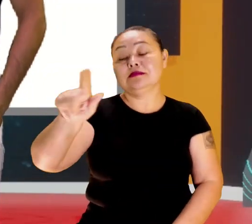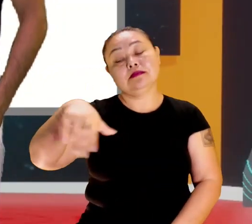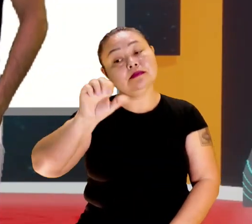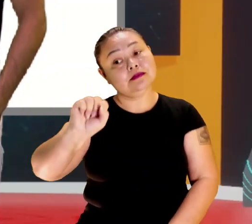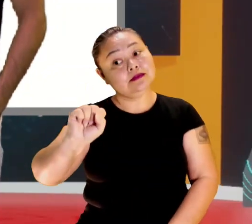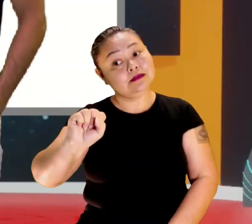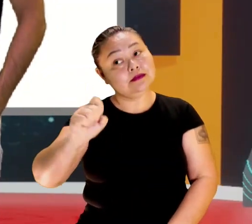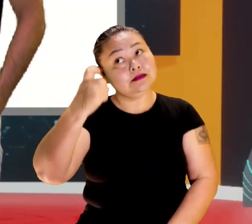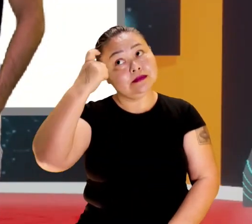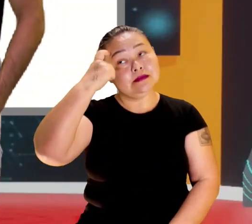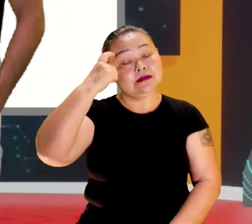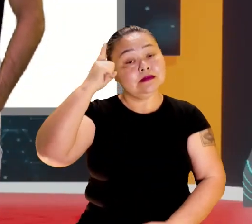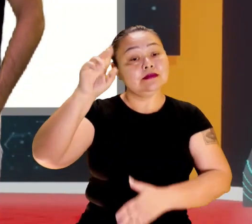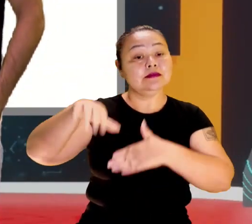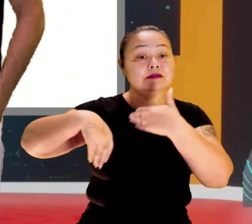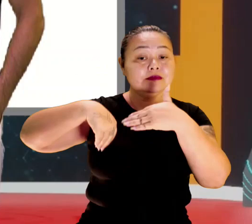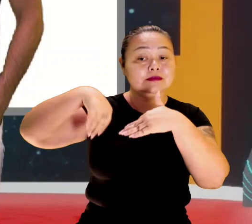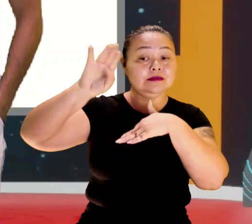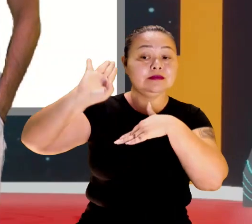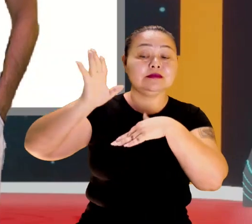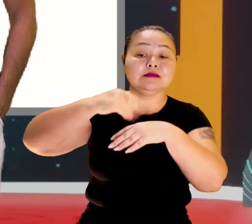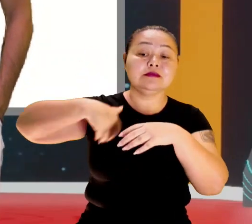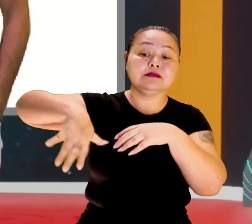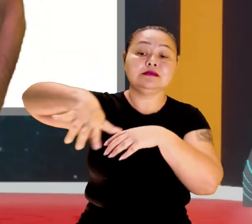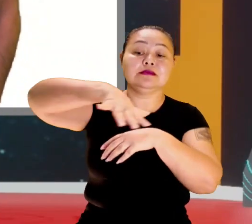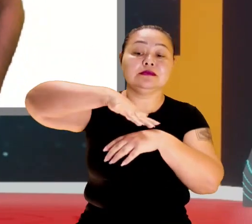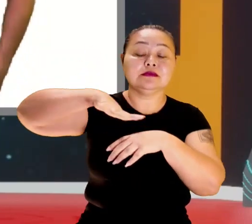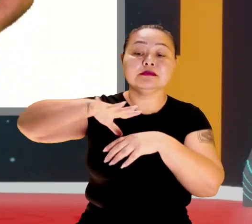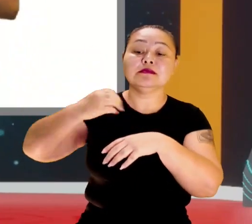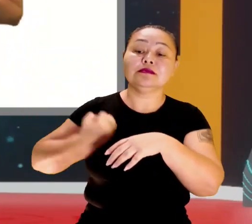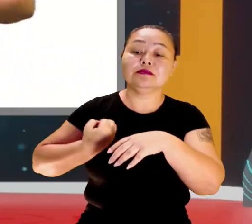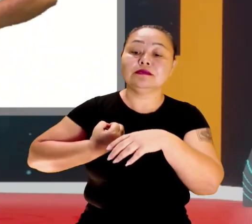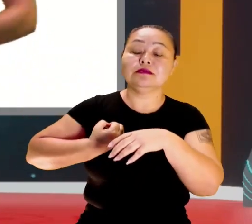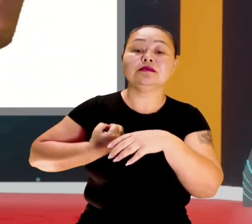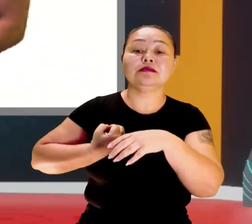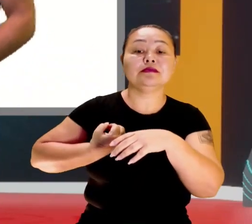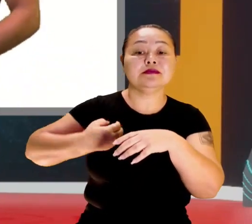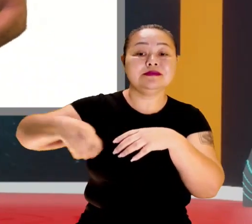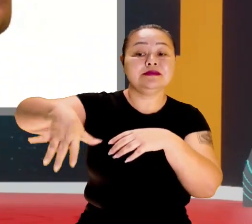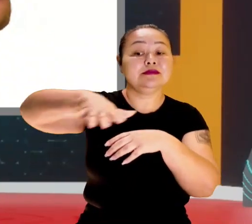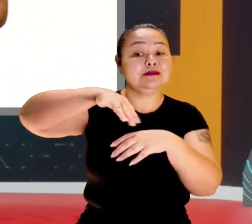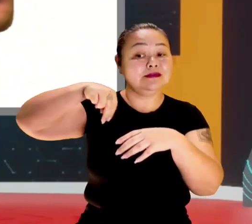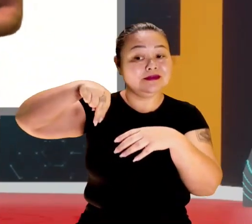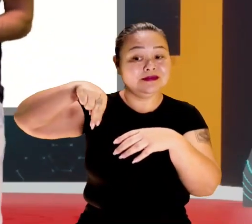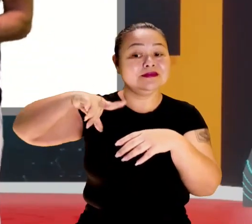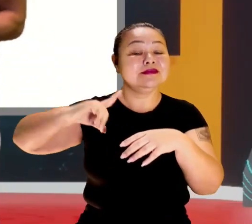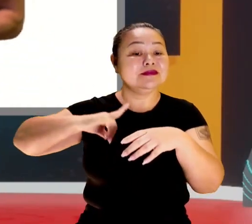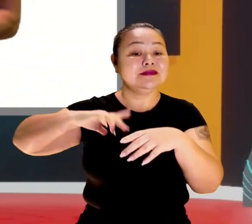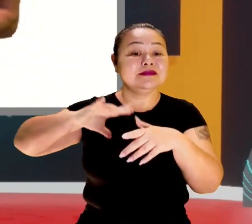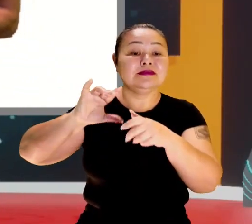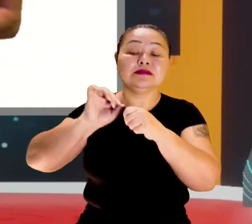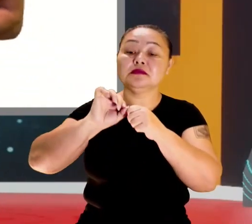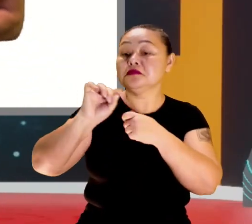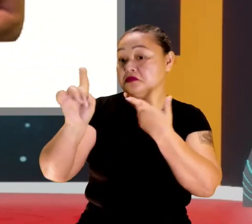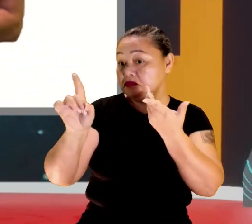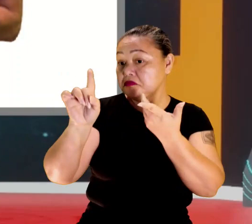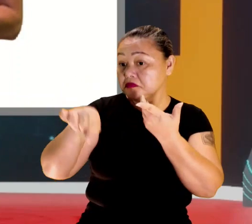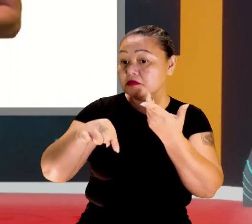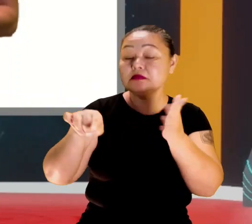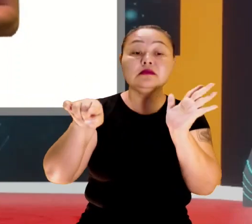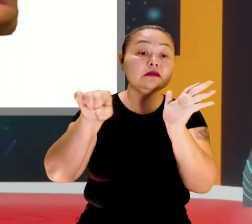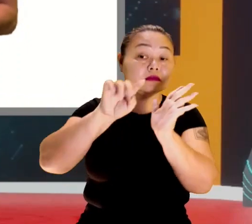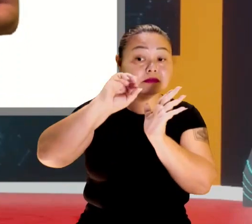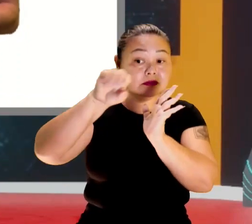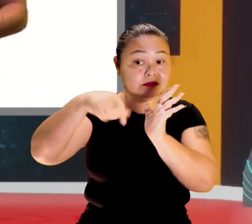isso pensando nos naturais, né? Eu já ia falar, tu viu, né? Mas pode ser o 6,1? Pode, já passou